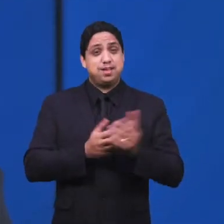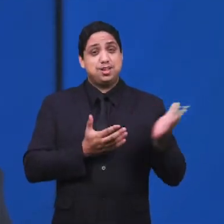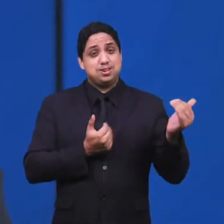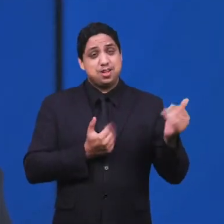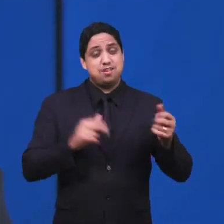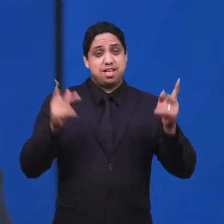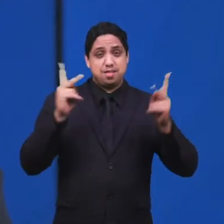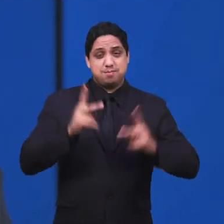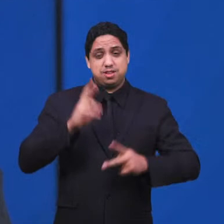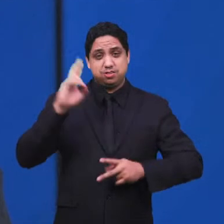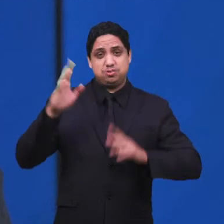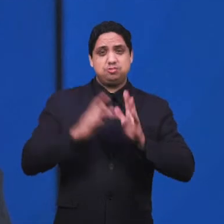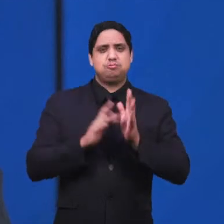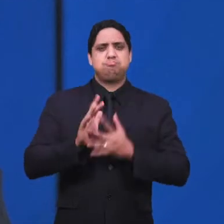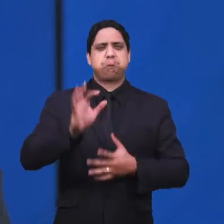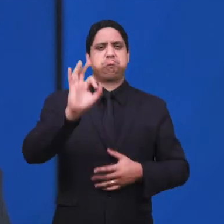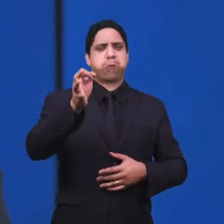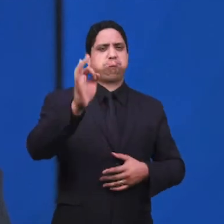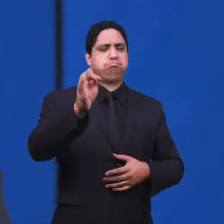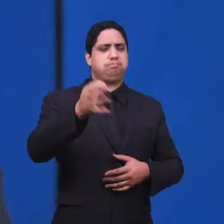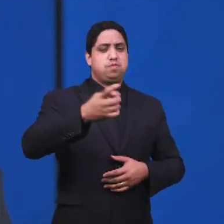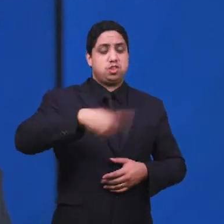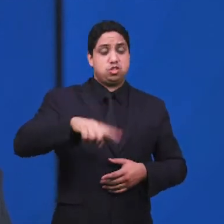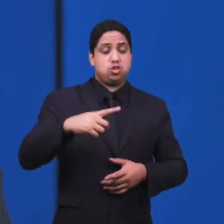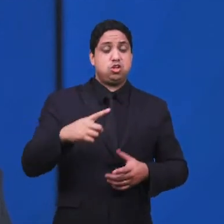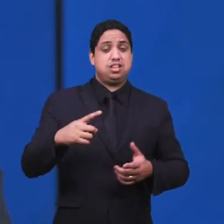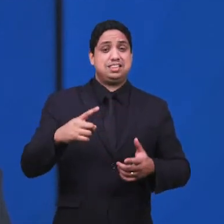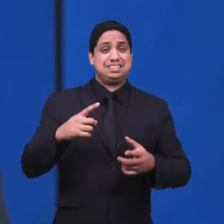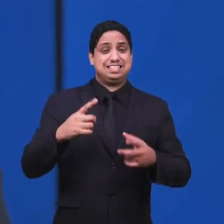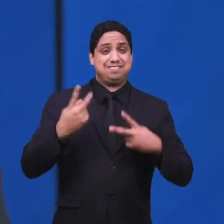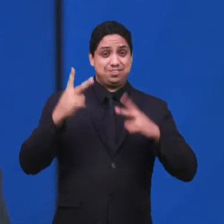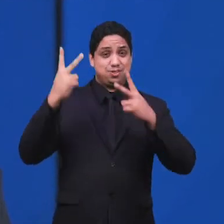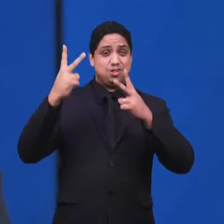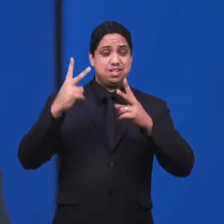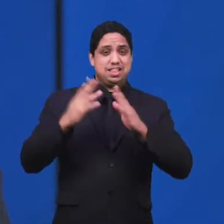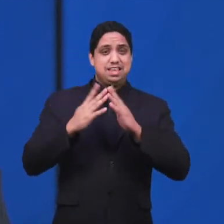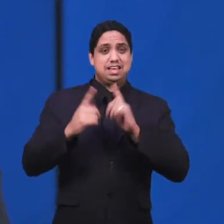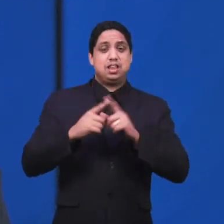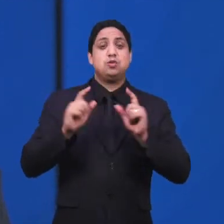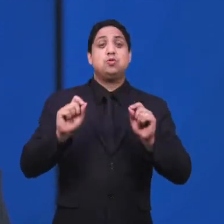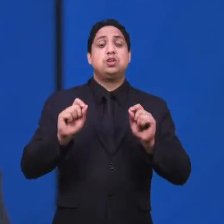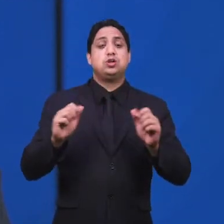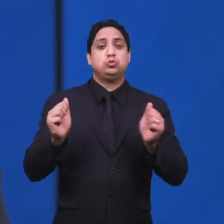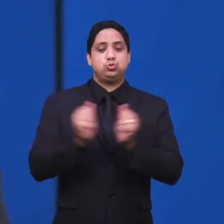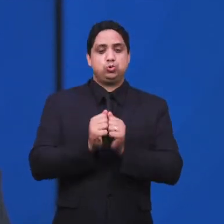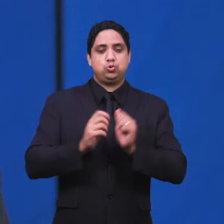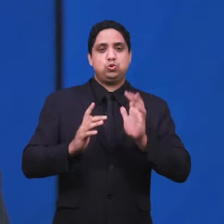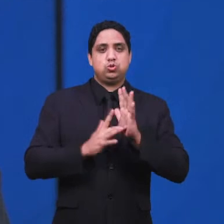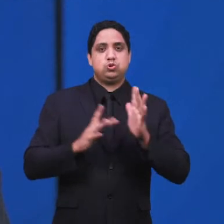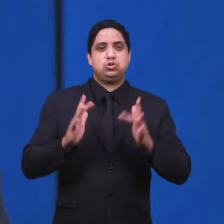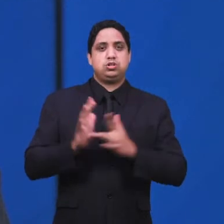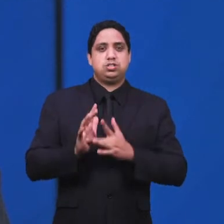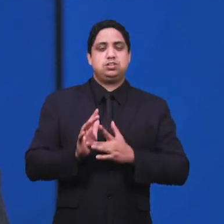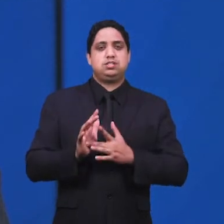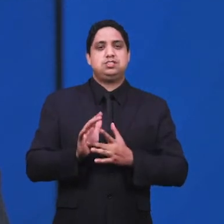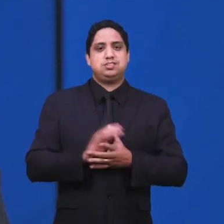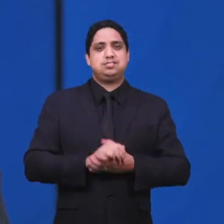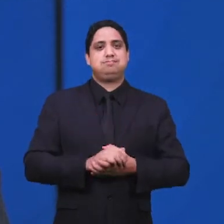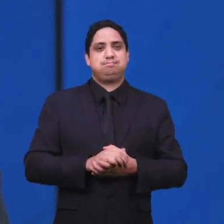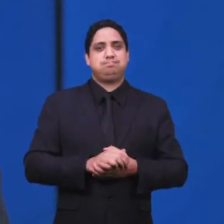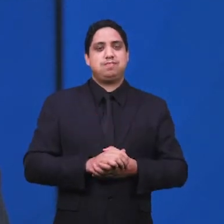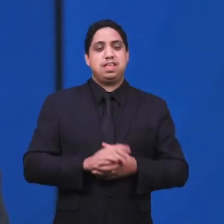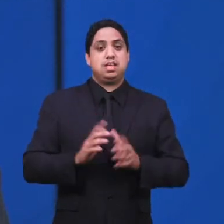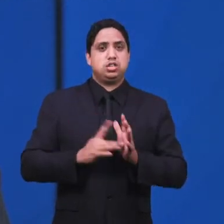mesmo, A vitória da igreja, ela está no Senhor Jesus, Ela vem de Jesus Cristo. Jesus é a nossa